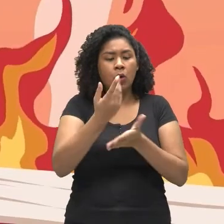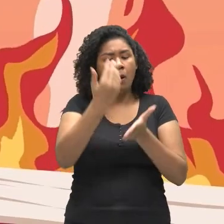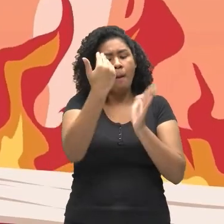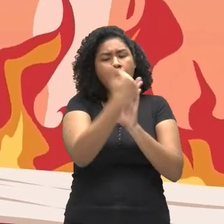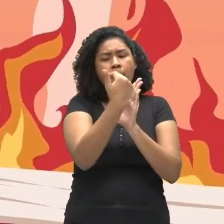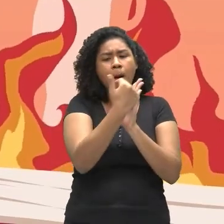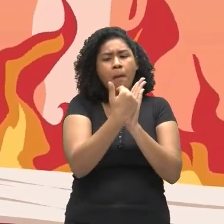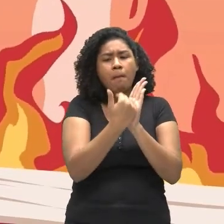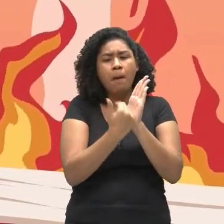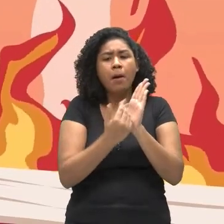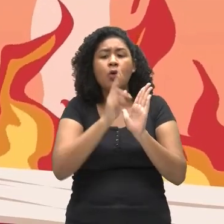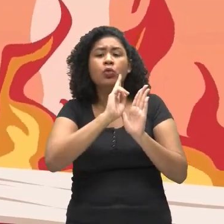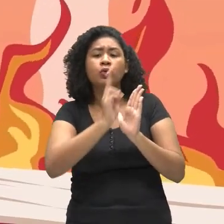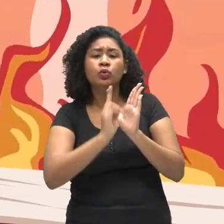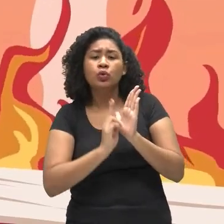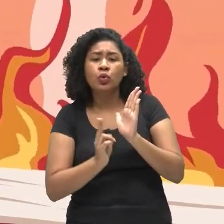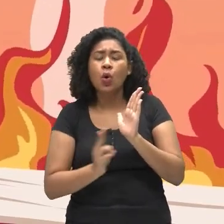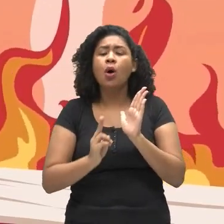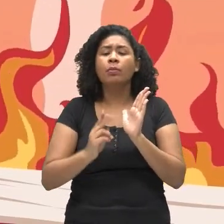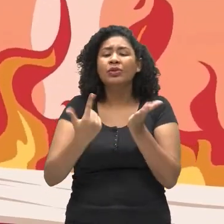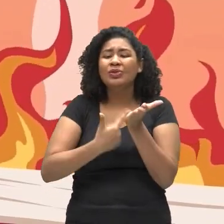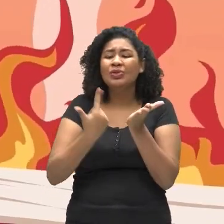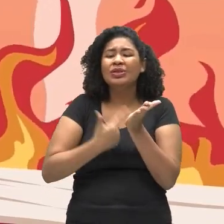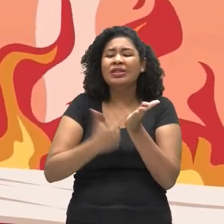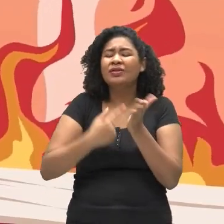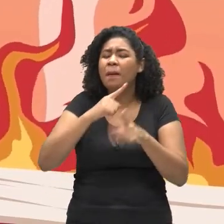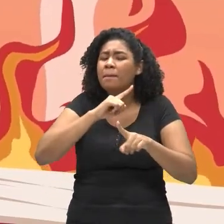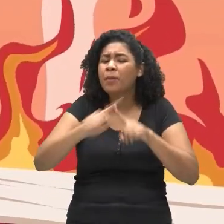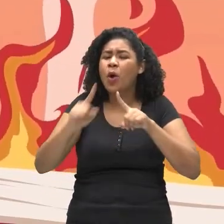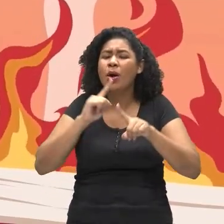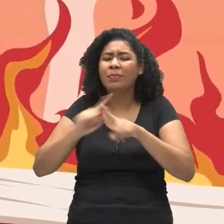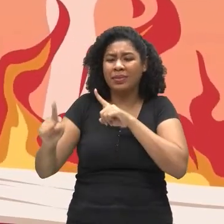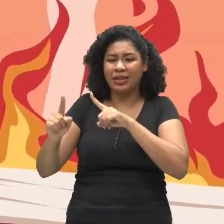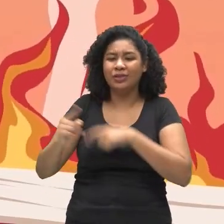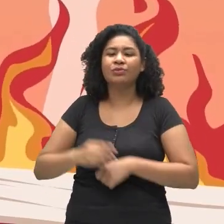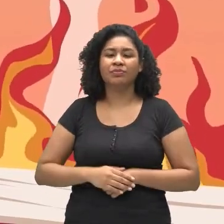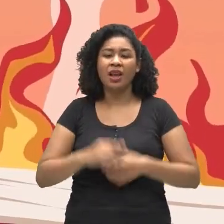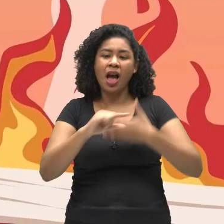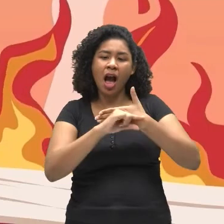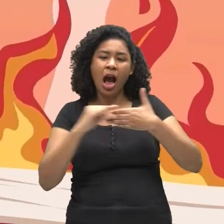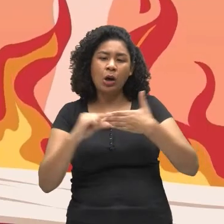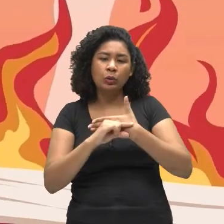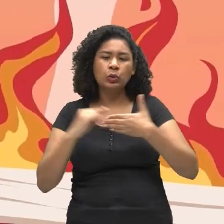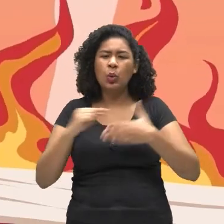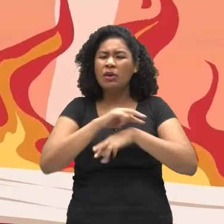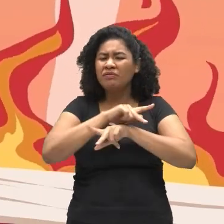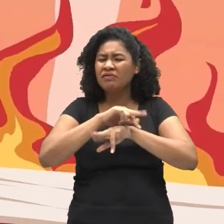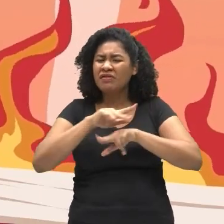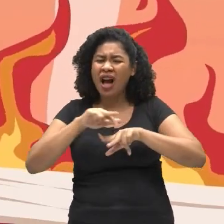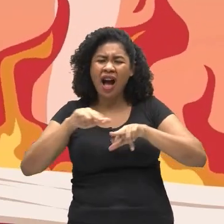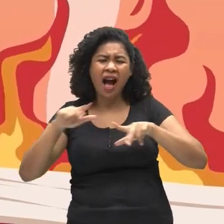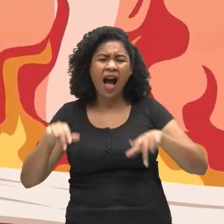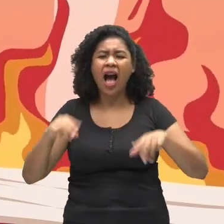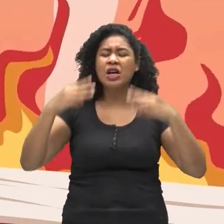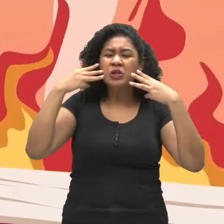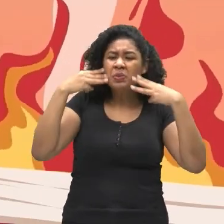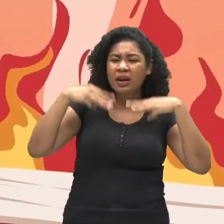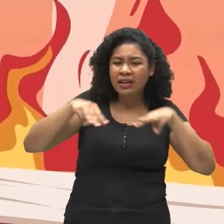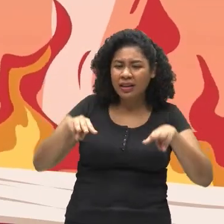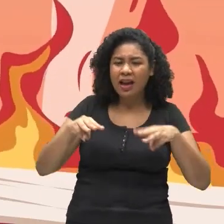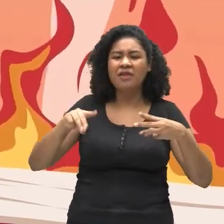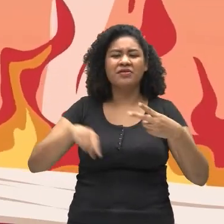que eram proibidos, de serem lidos pelas pessoas. Autores como Copérnico, Maquiavel,